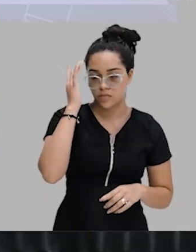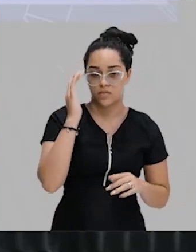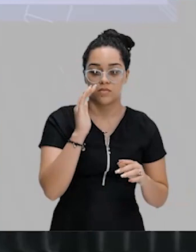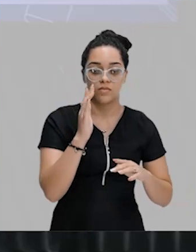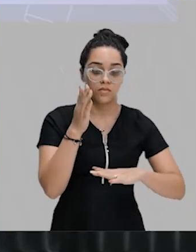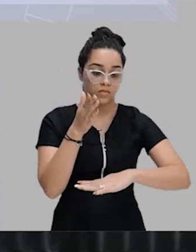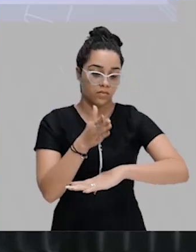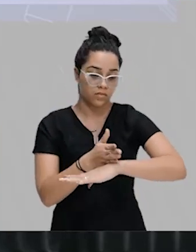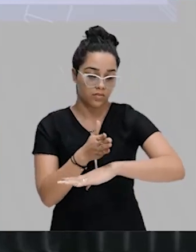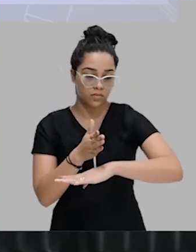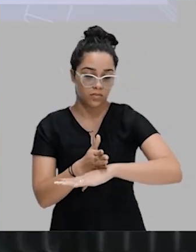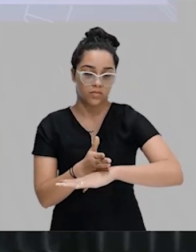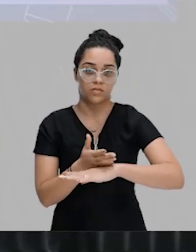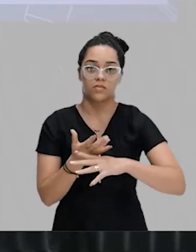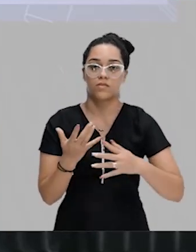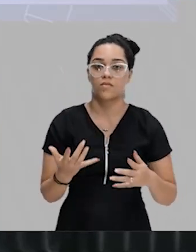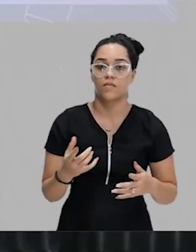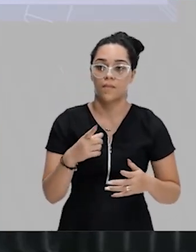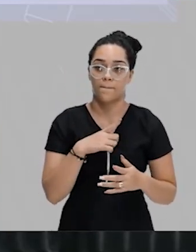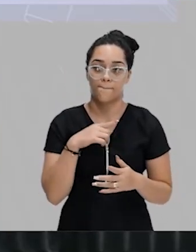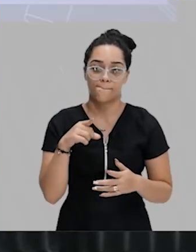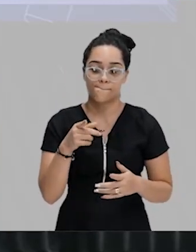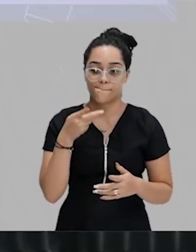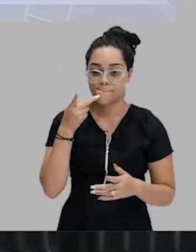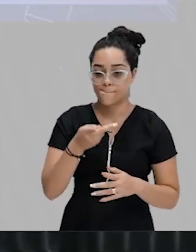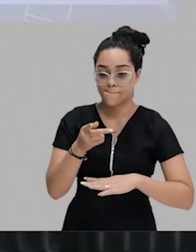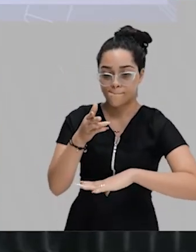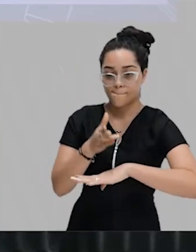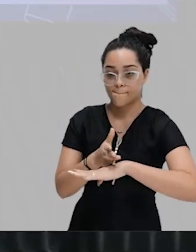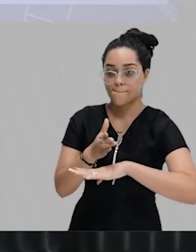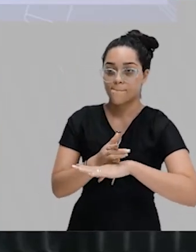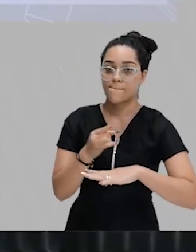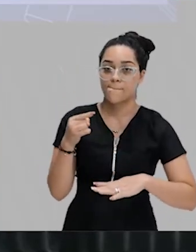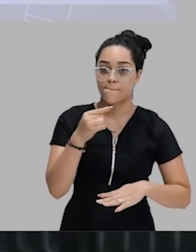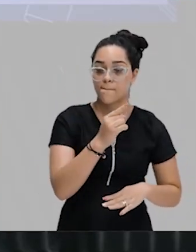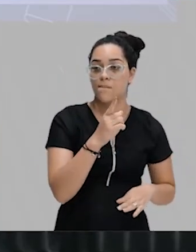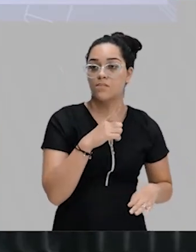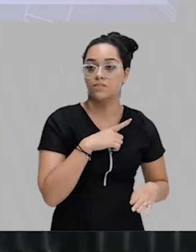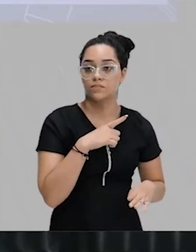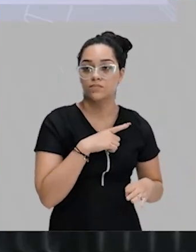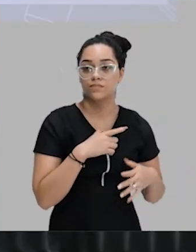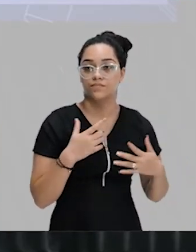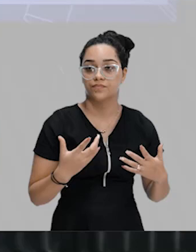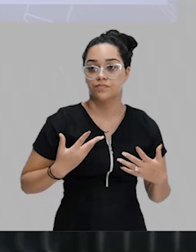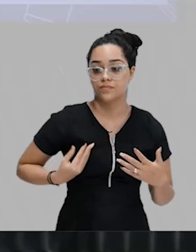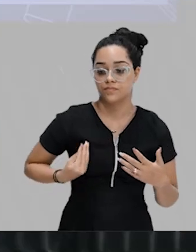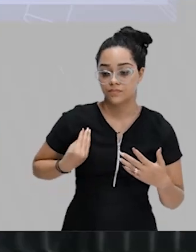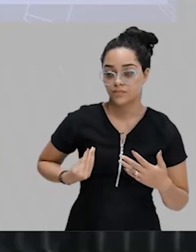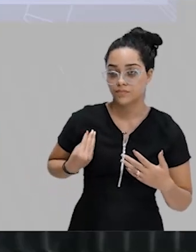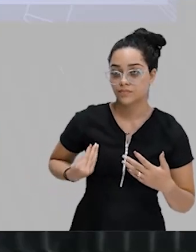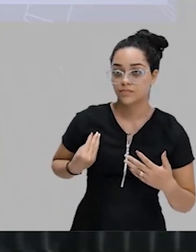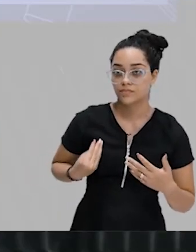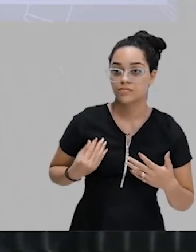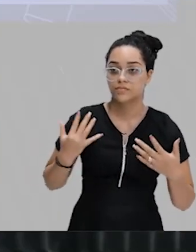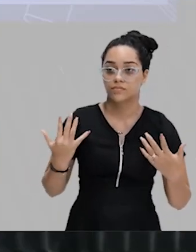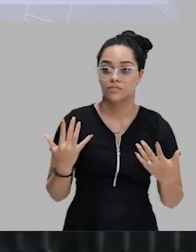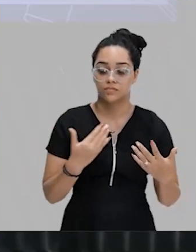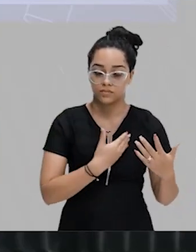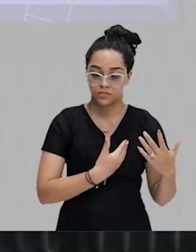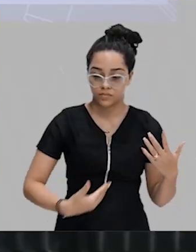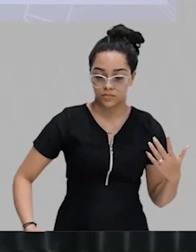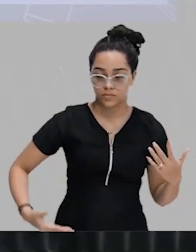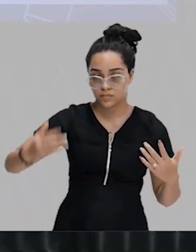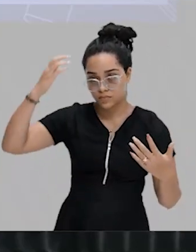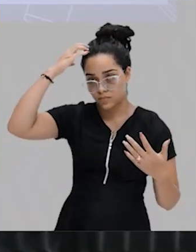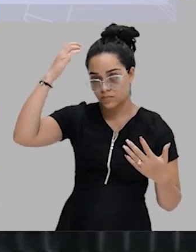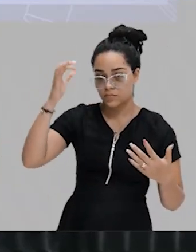Idade Média, porque quando você fala da Idade Média, ali nós temos a presença das chamadas monarquias